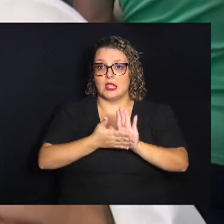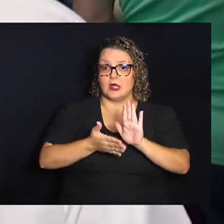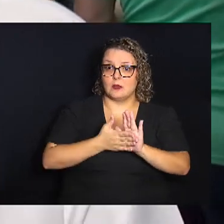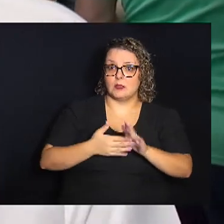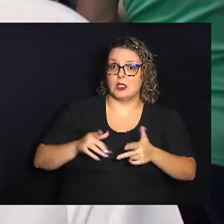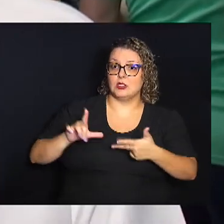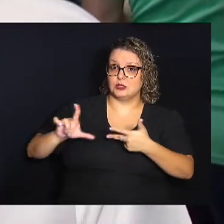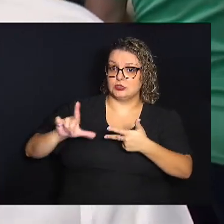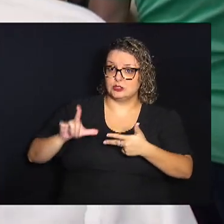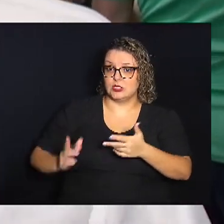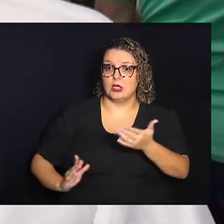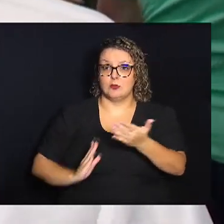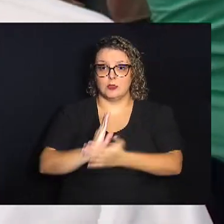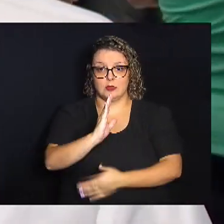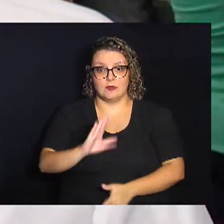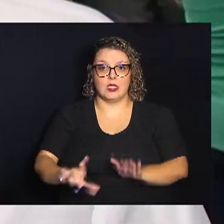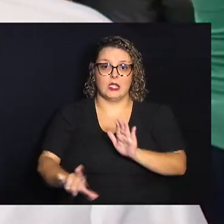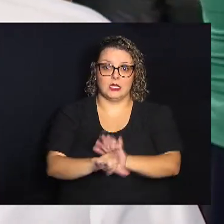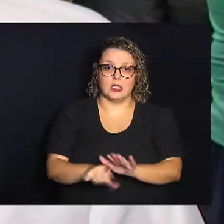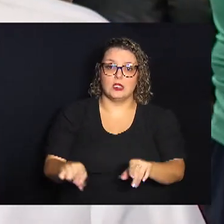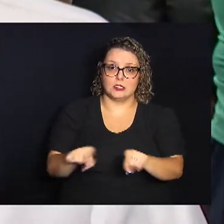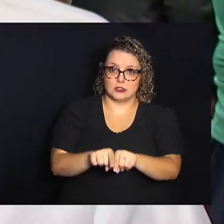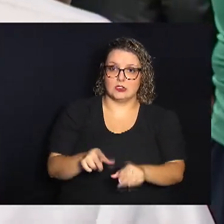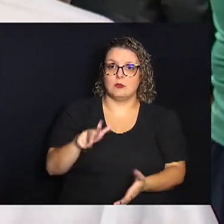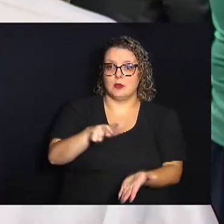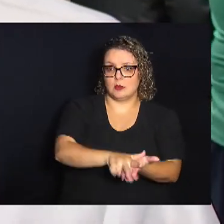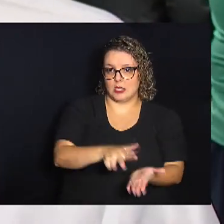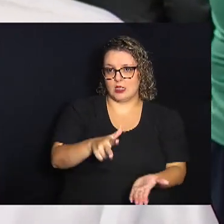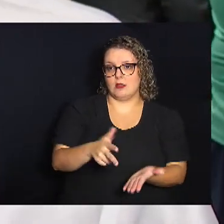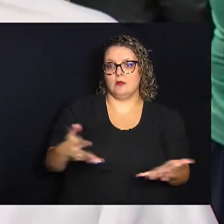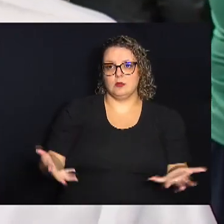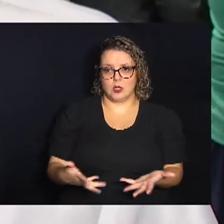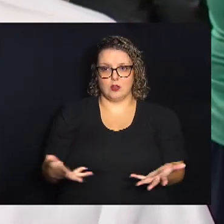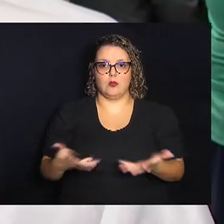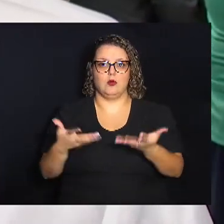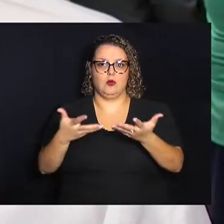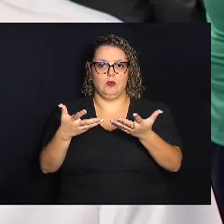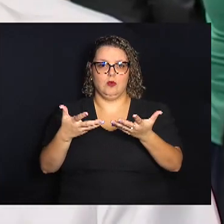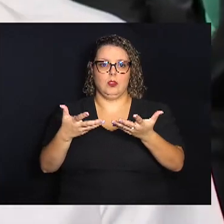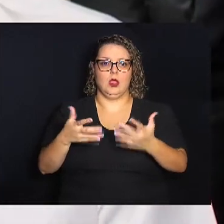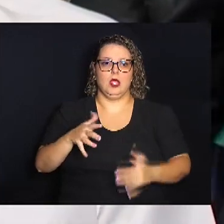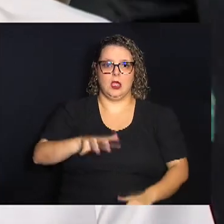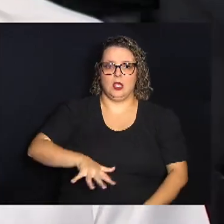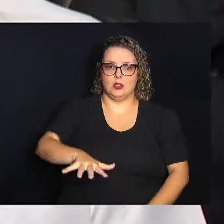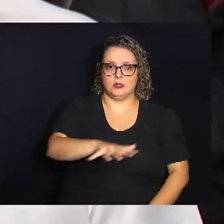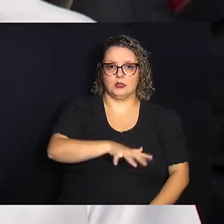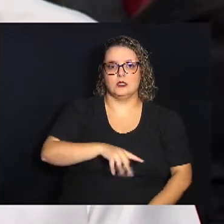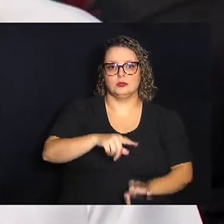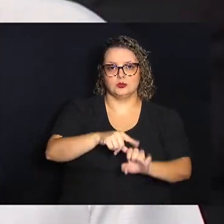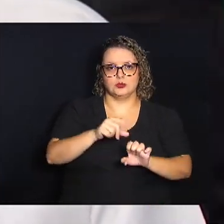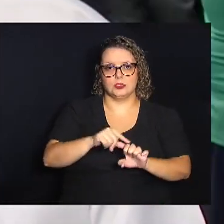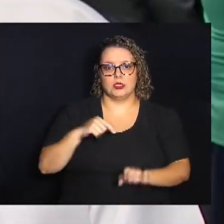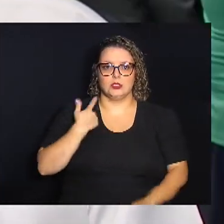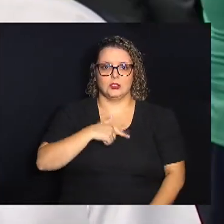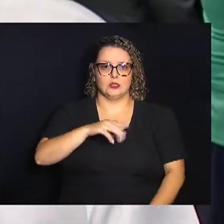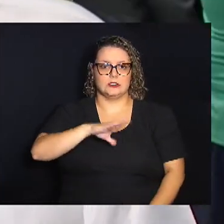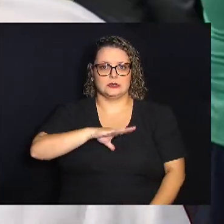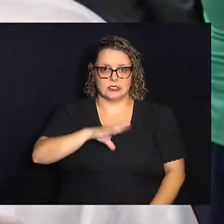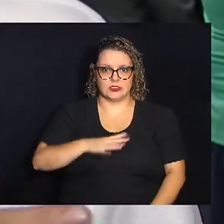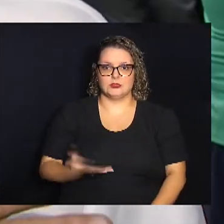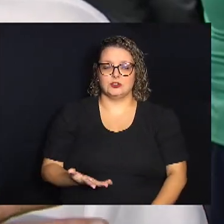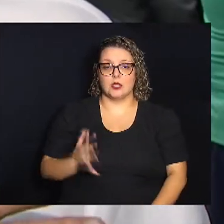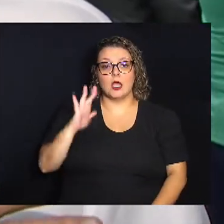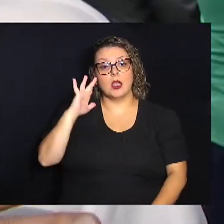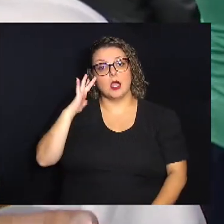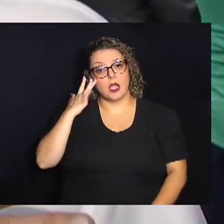legislativas, aprovar leis, também para regulamentar e fomentar o segmento do empreendedorismo na nossa cidade. Eu acho